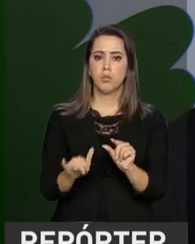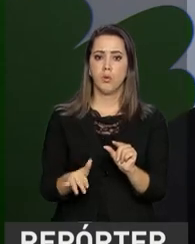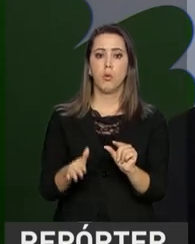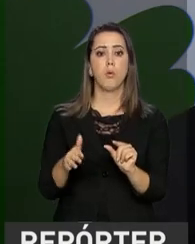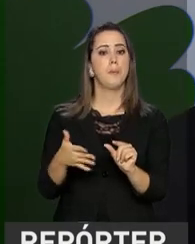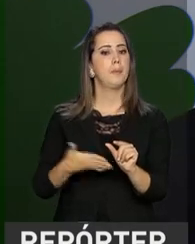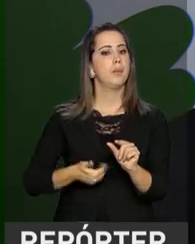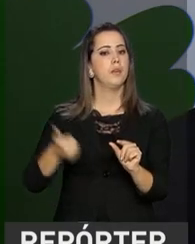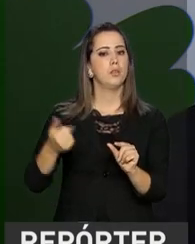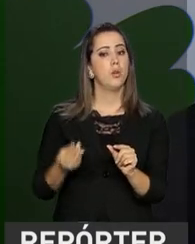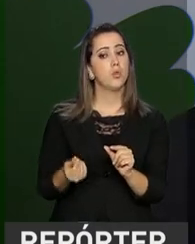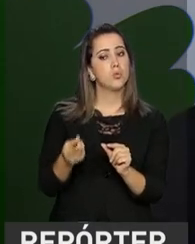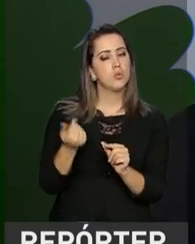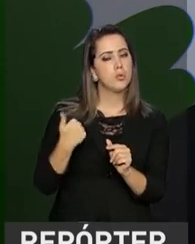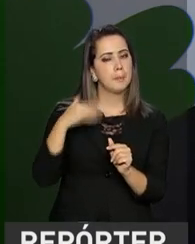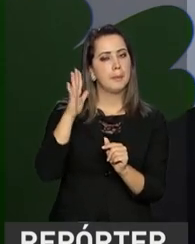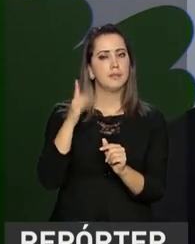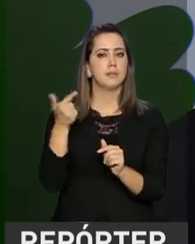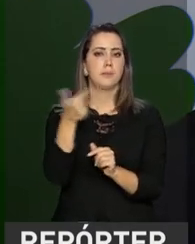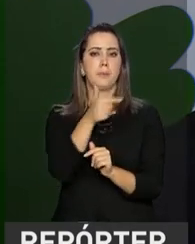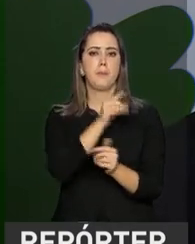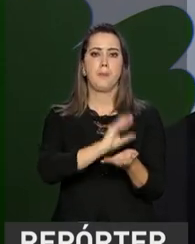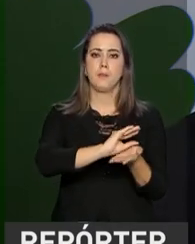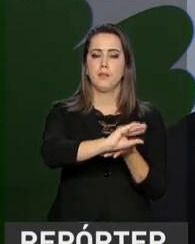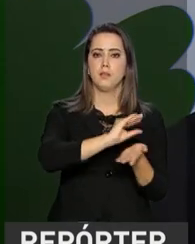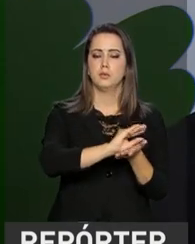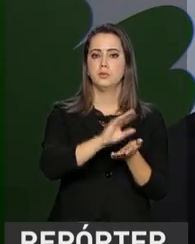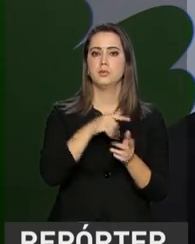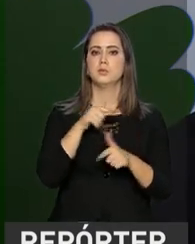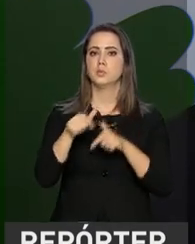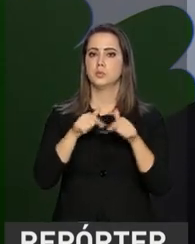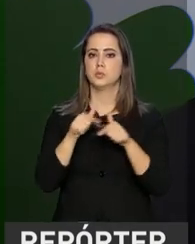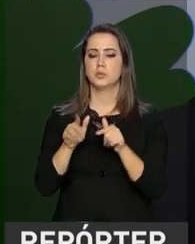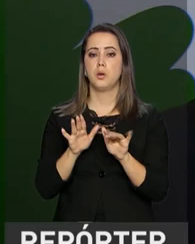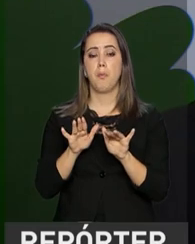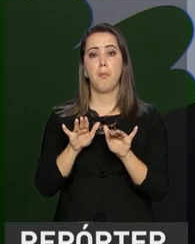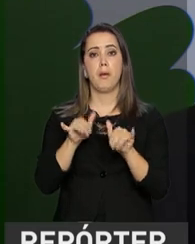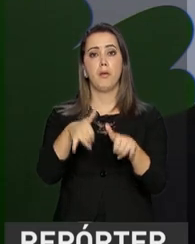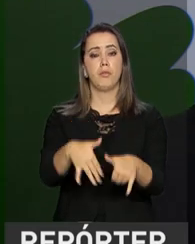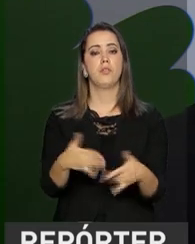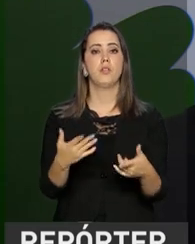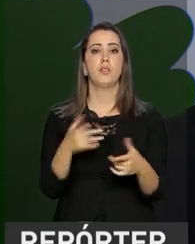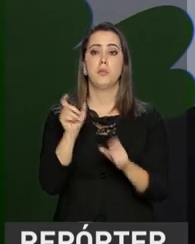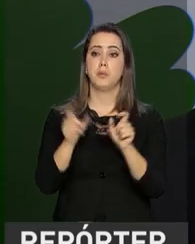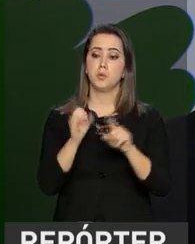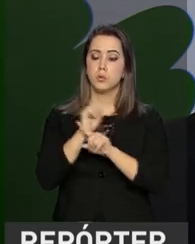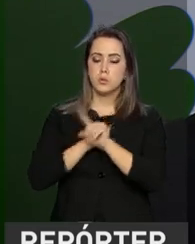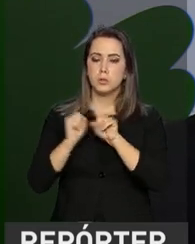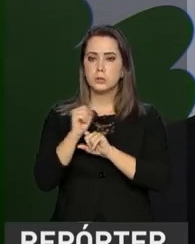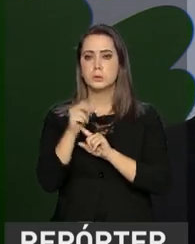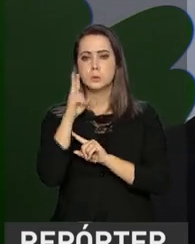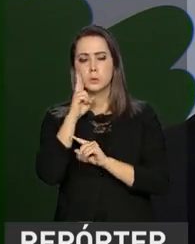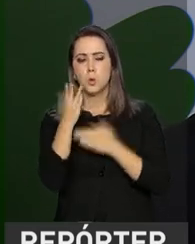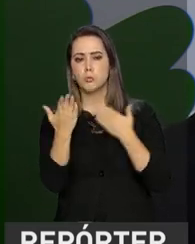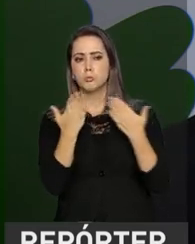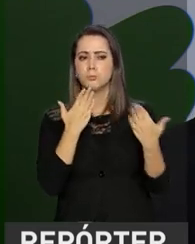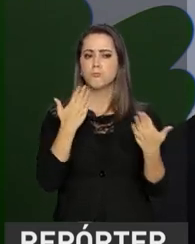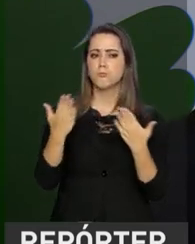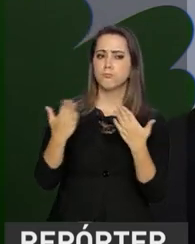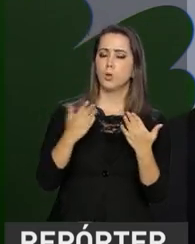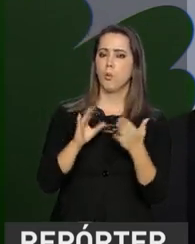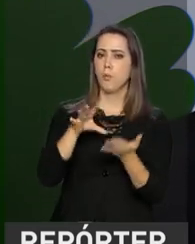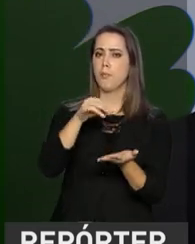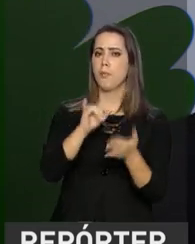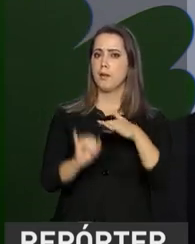porque sobra mais recursos para as despesas de investimento para atividade-fim para o cidadão é a possibilidade de comparar cada instituição